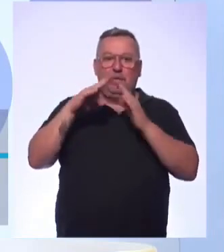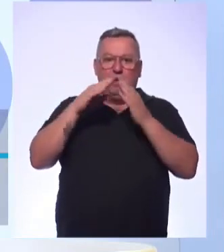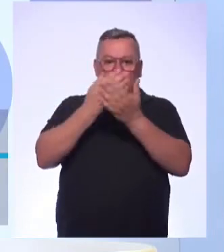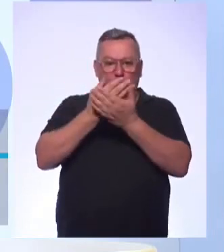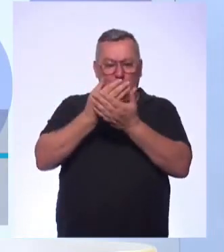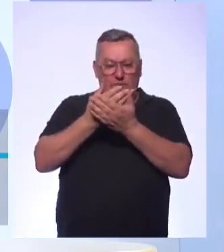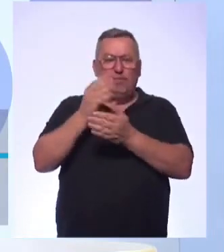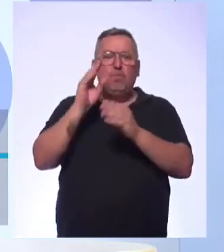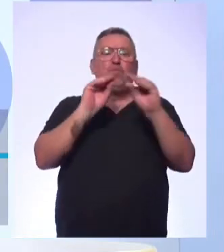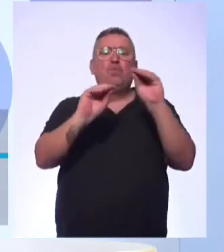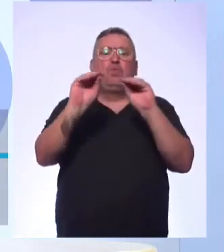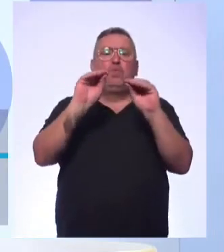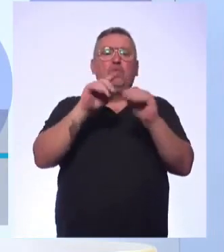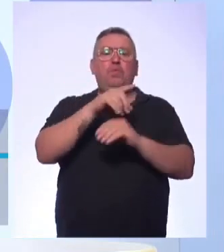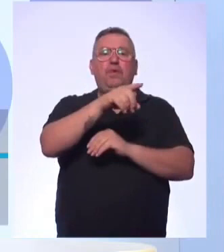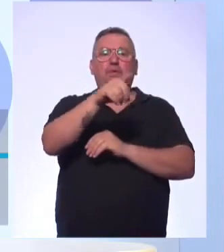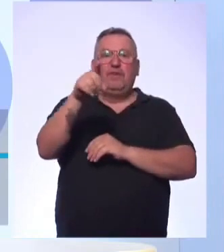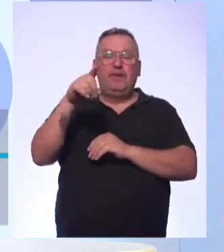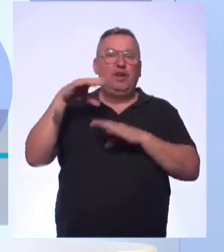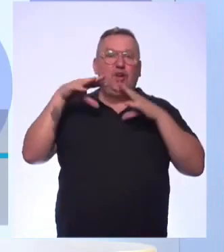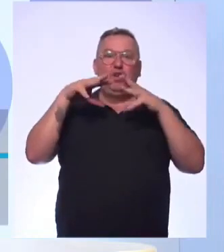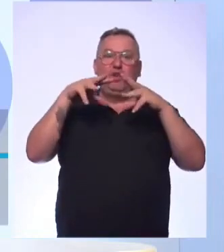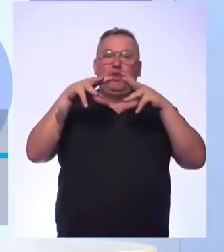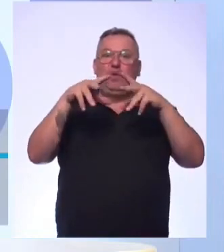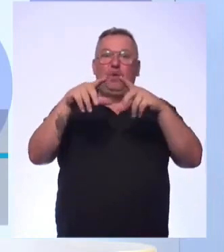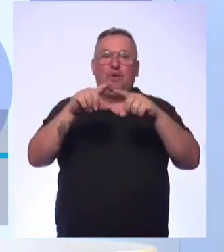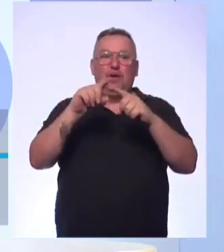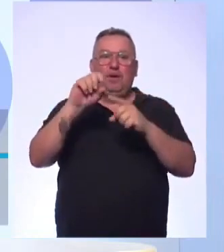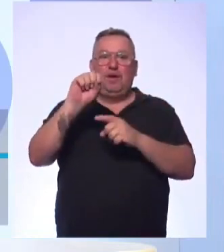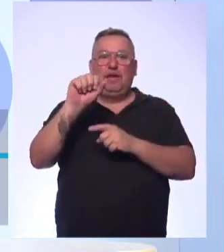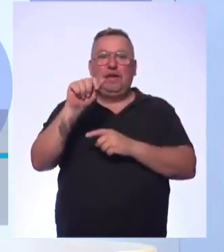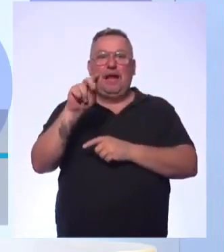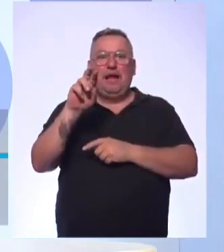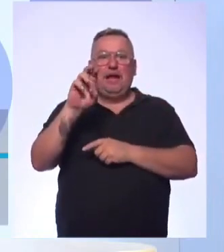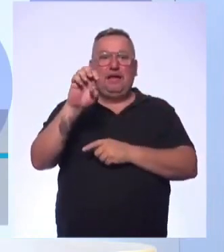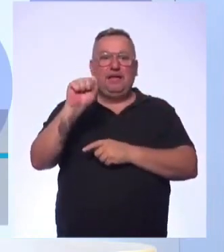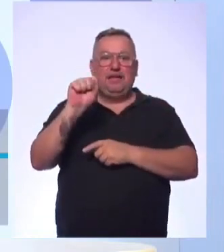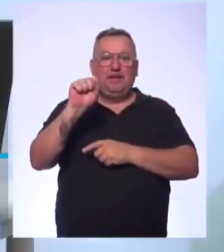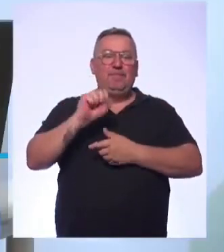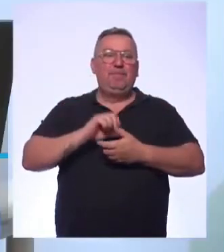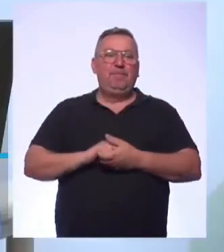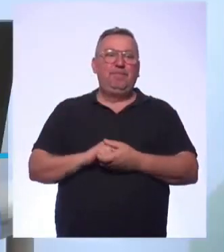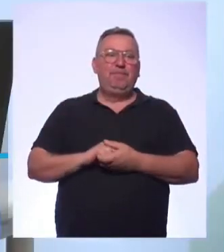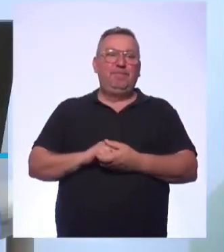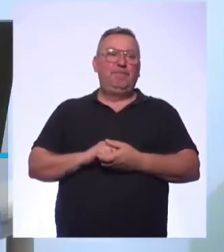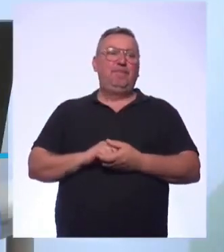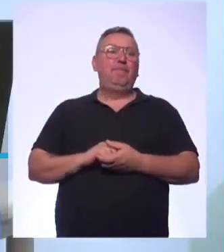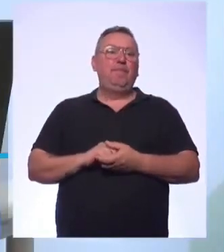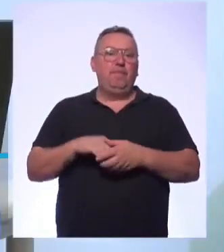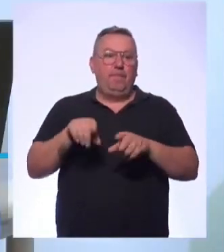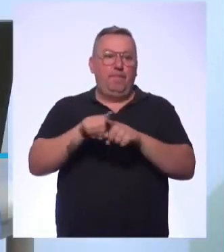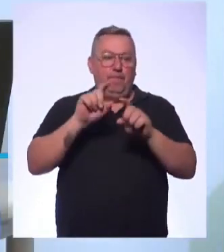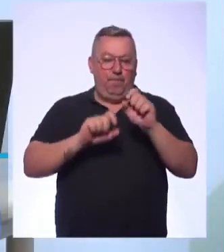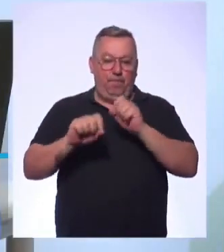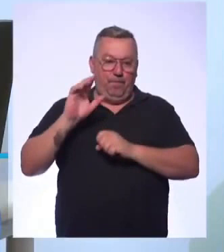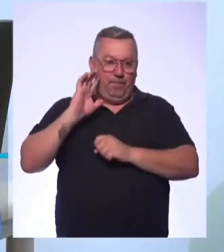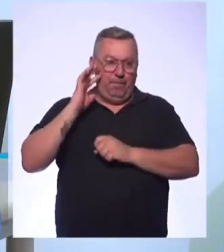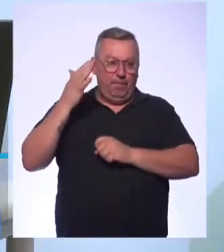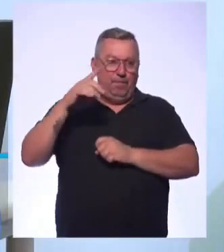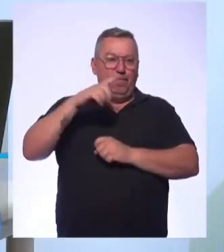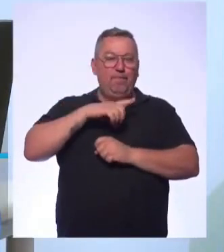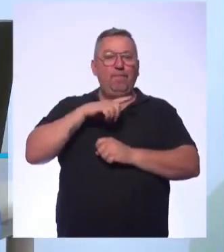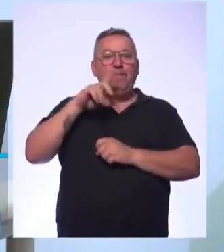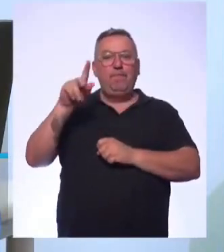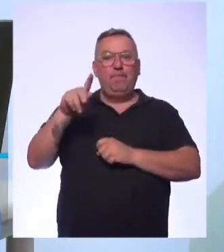aluna. Um beijo para vocês todos de Sagres. Muito bem, beijos. Aí, seguinte, temos